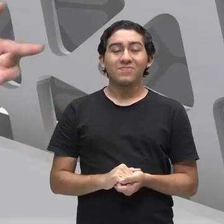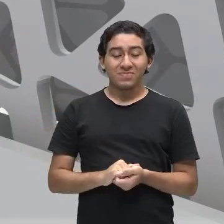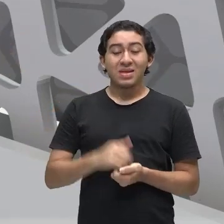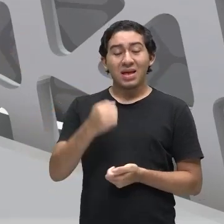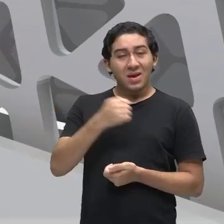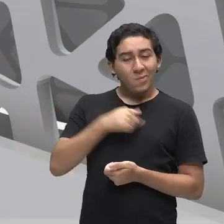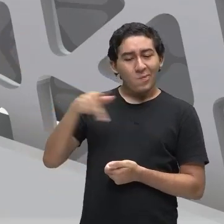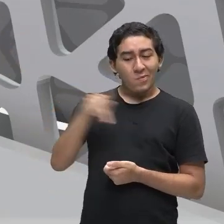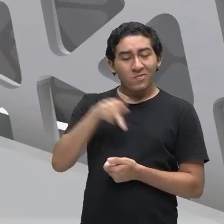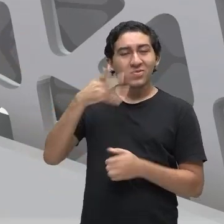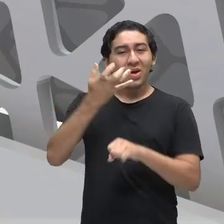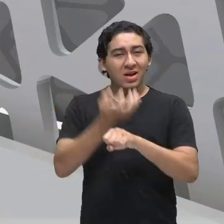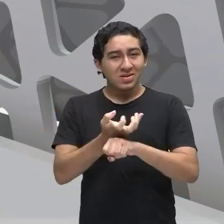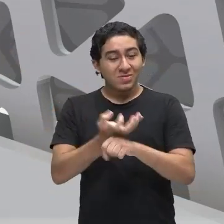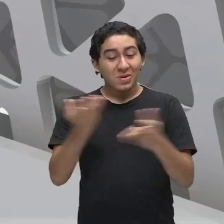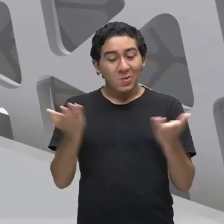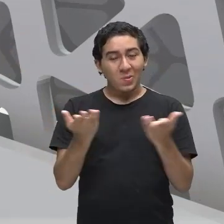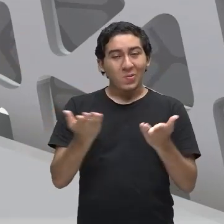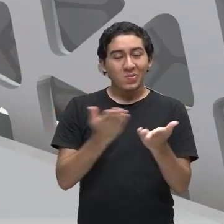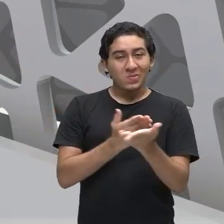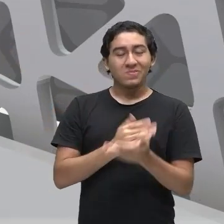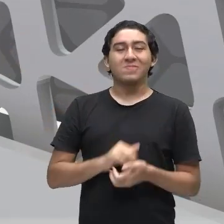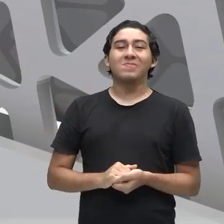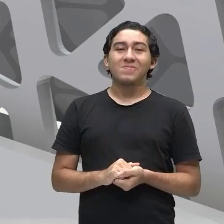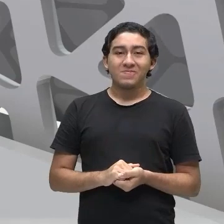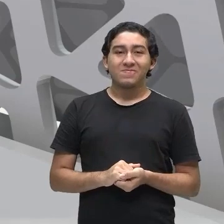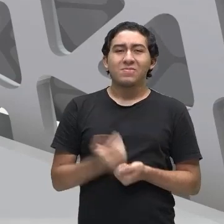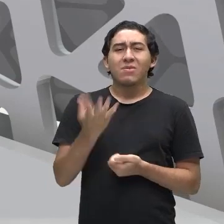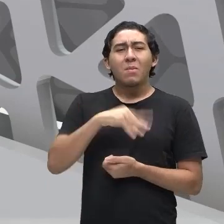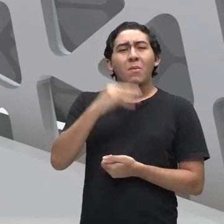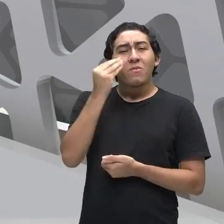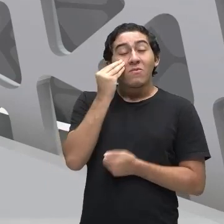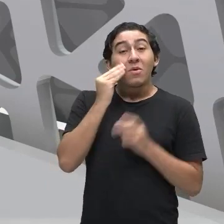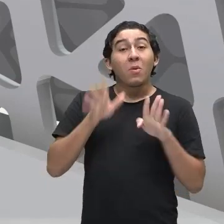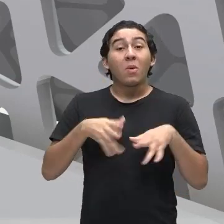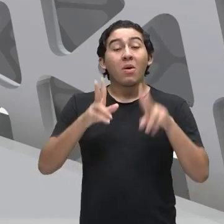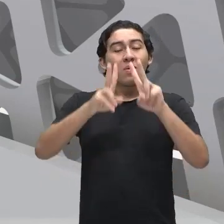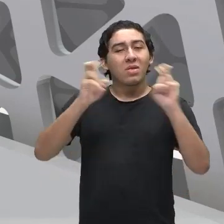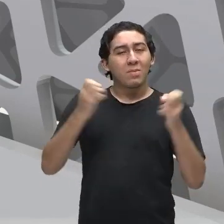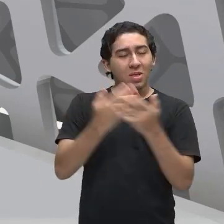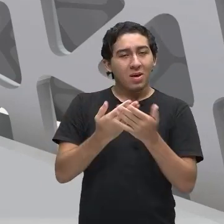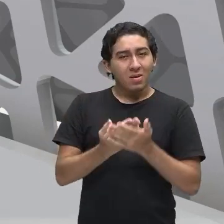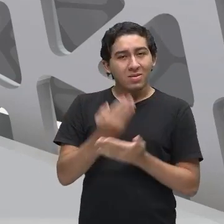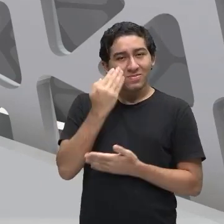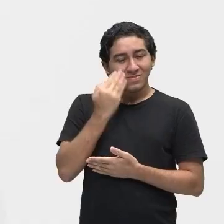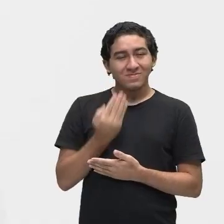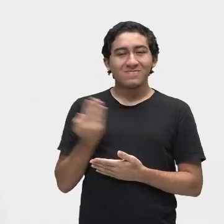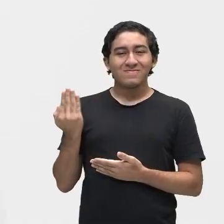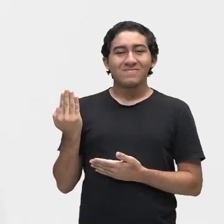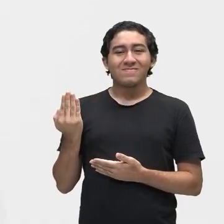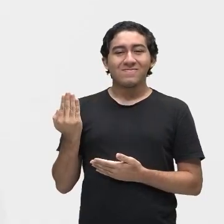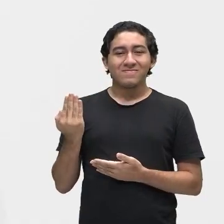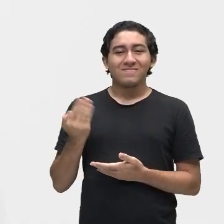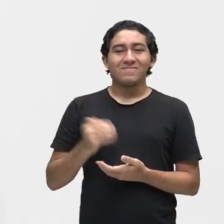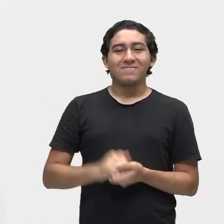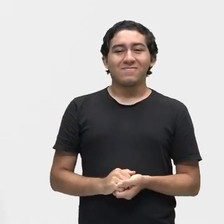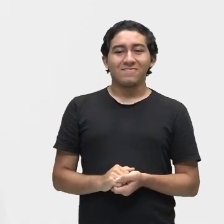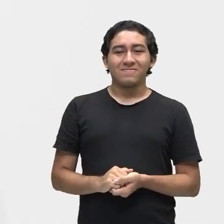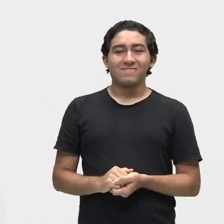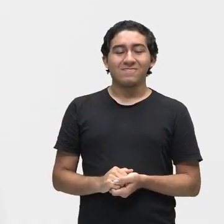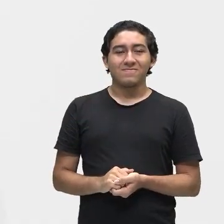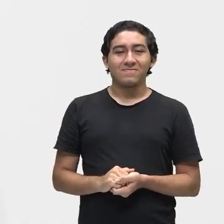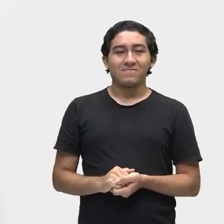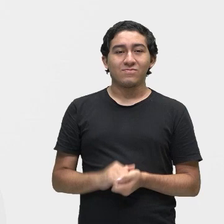seu professor nessa aula de hoje. E vamos lá dar uma olhada qual é o tema dessa aula de hoje? Olha só o